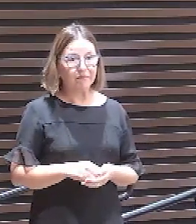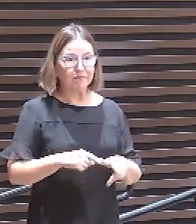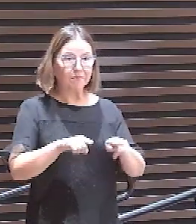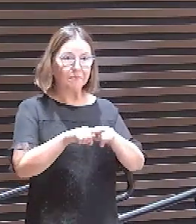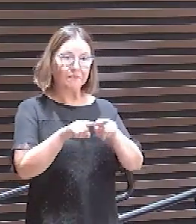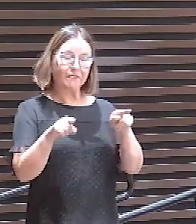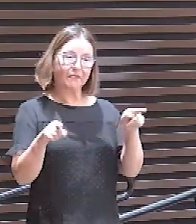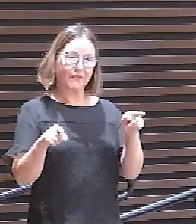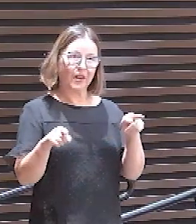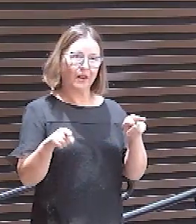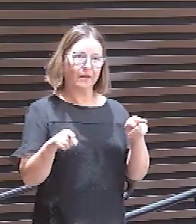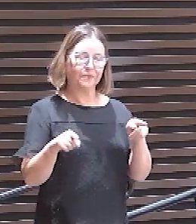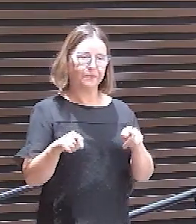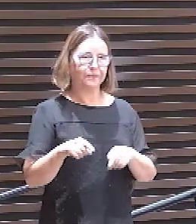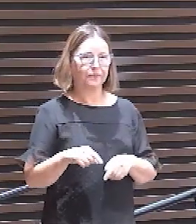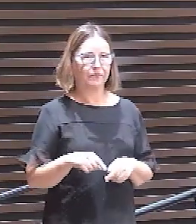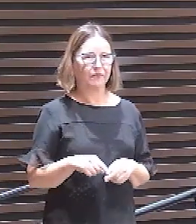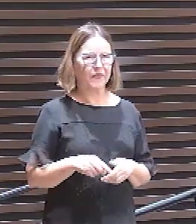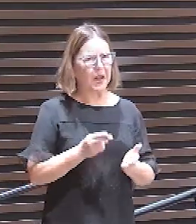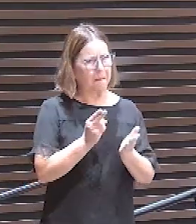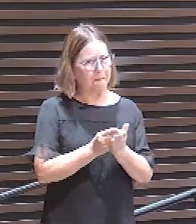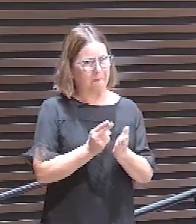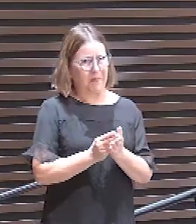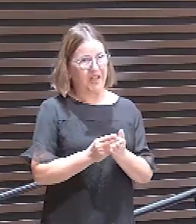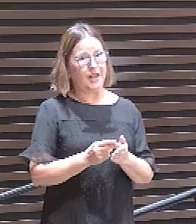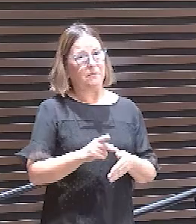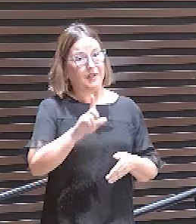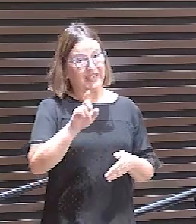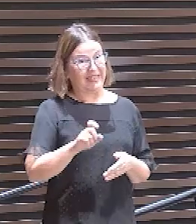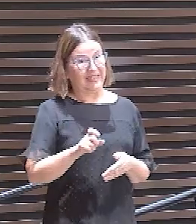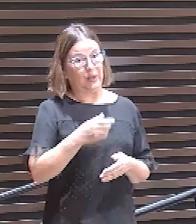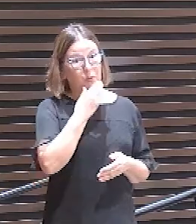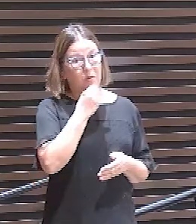mas apesar de sua fama,